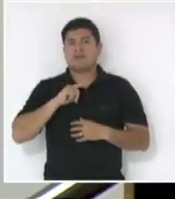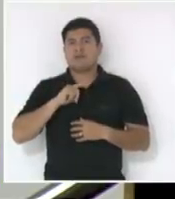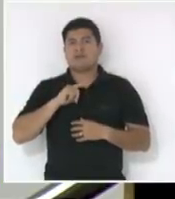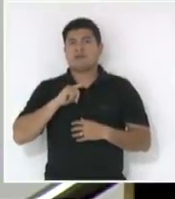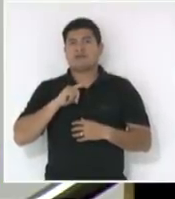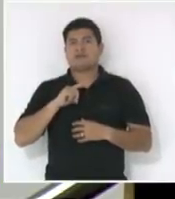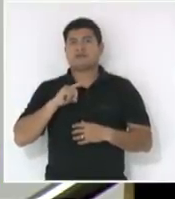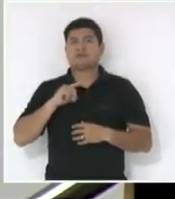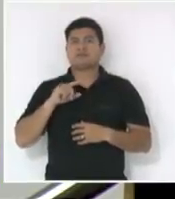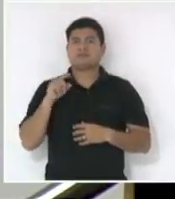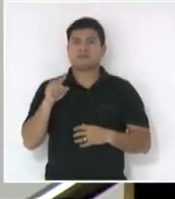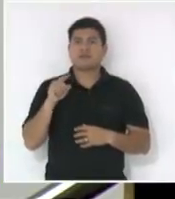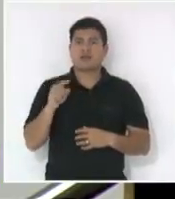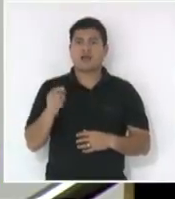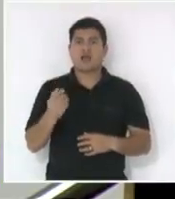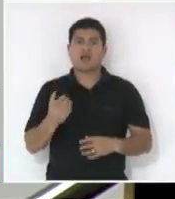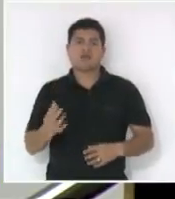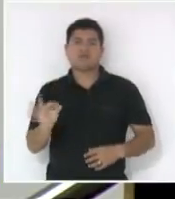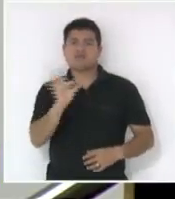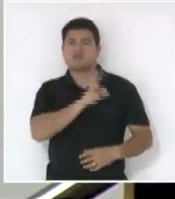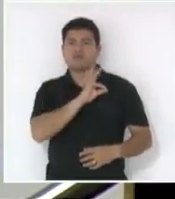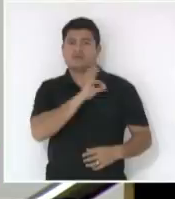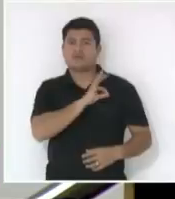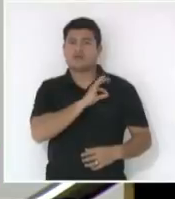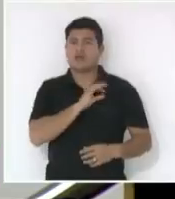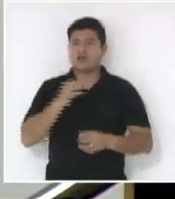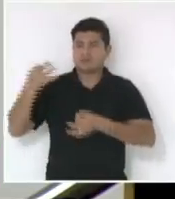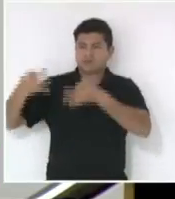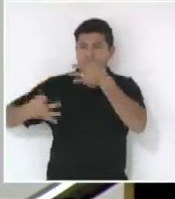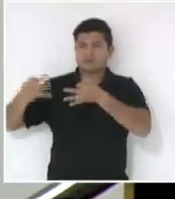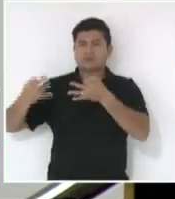agida pelos policiais, pela justiça, pela prefeitura,